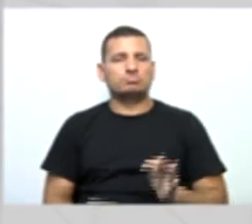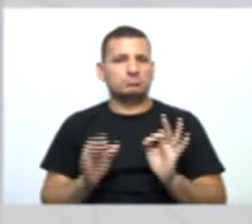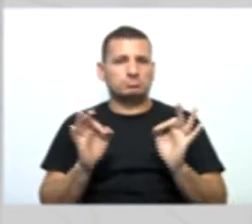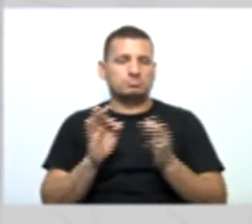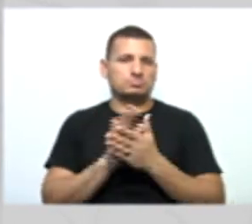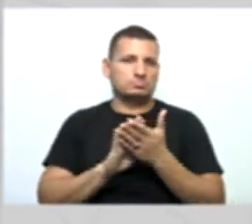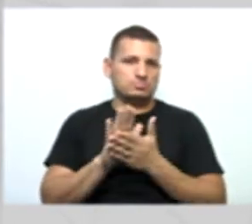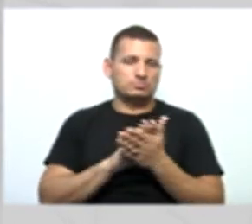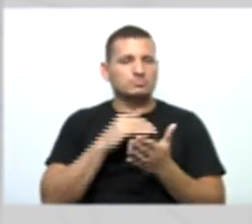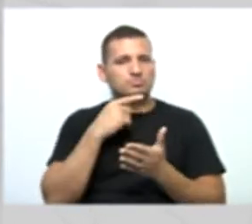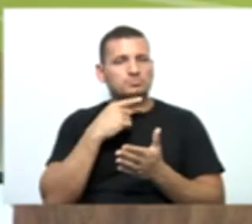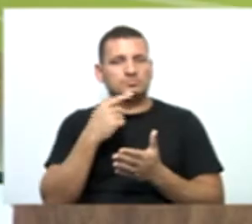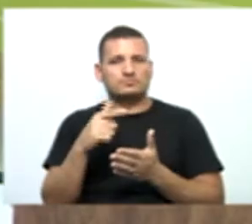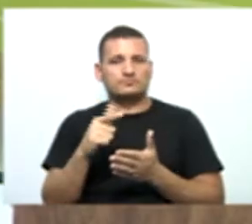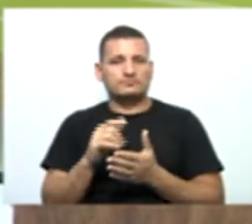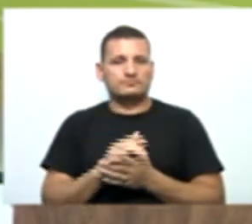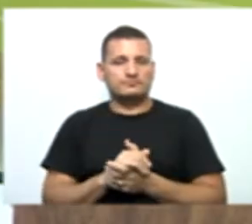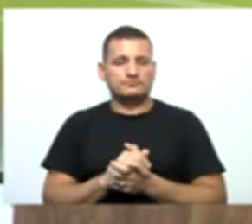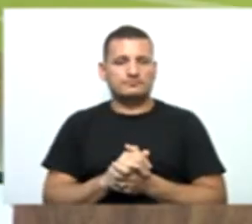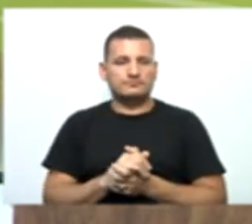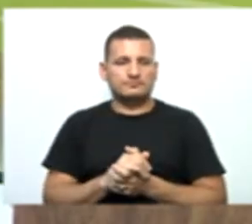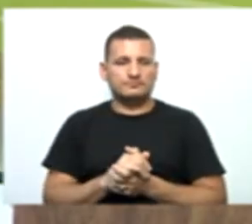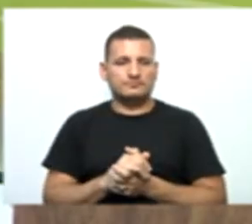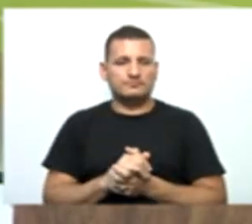de mandar essa mensagem para vocês.